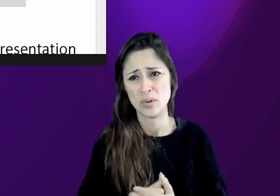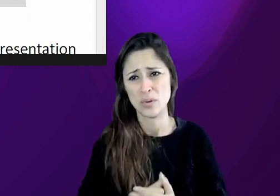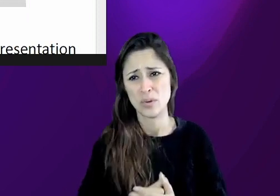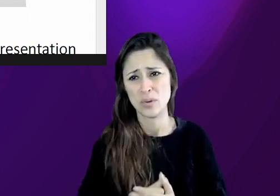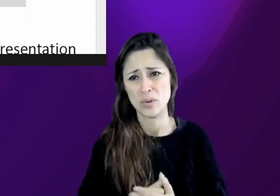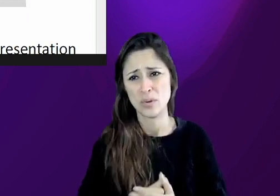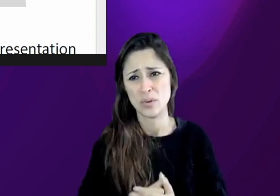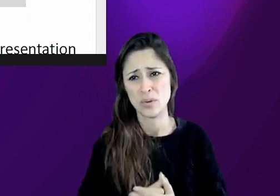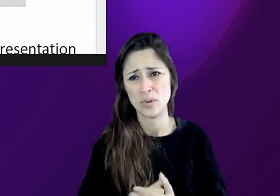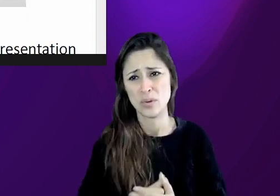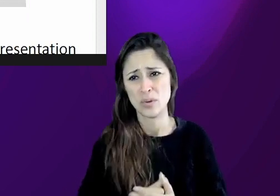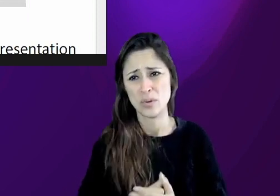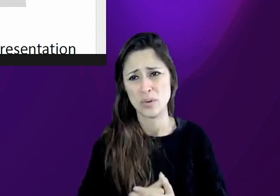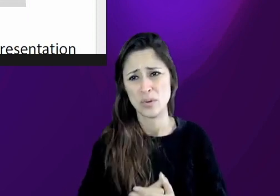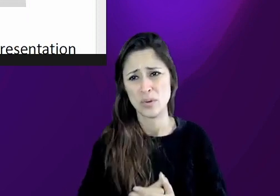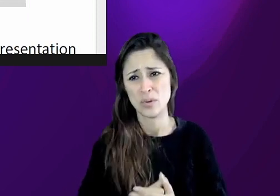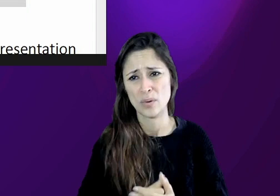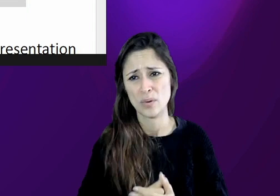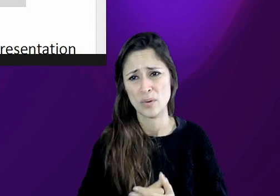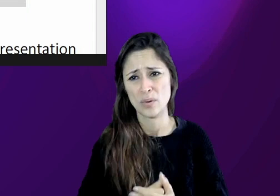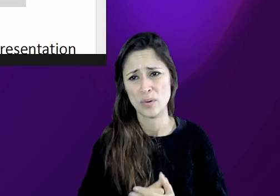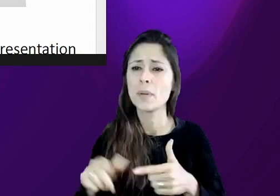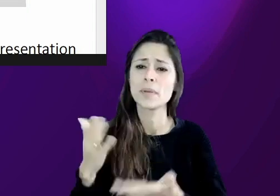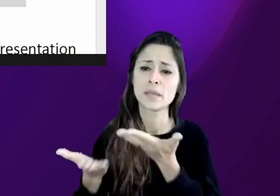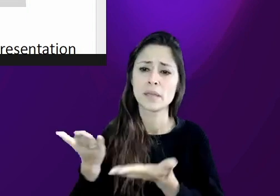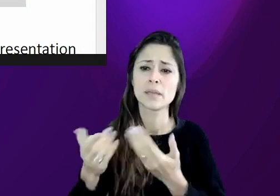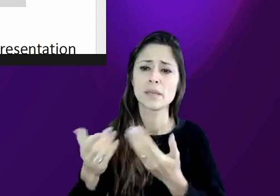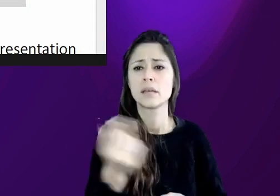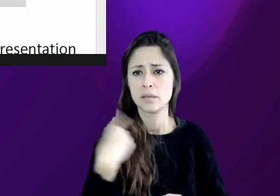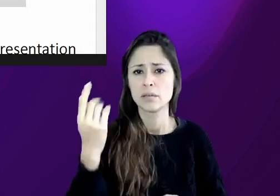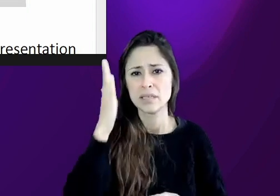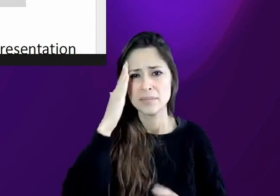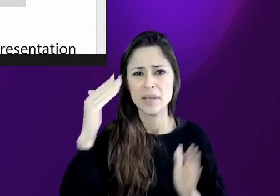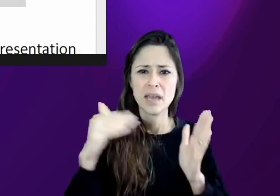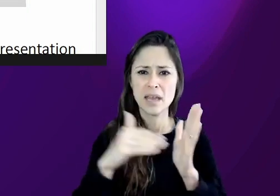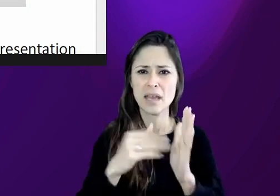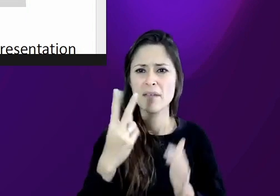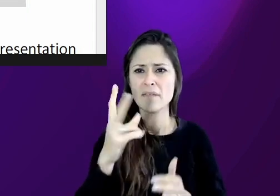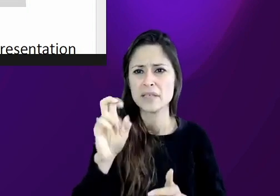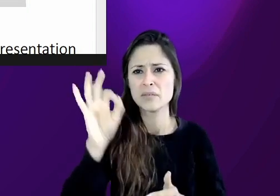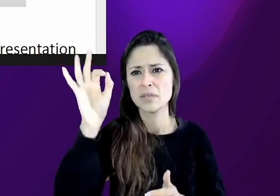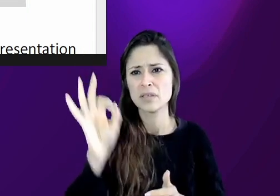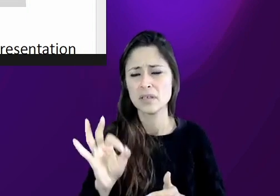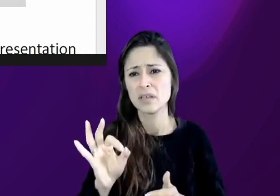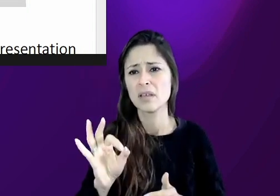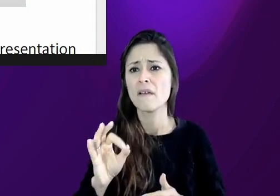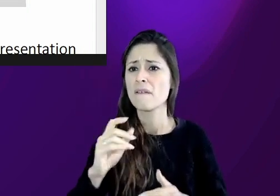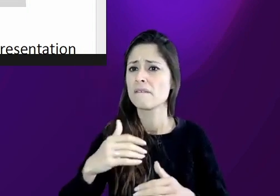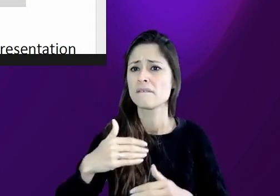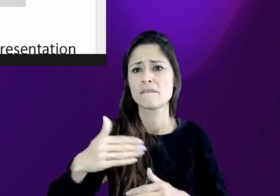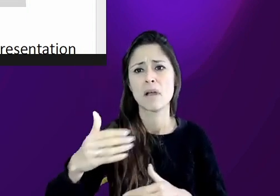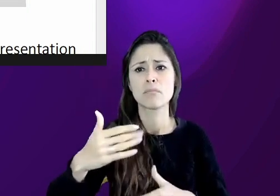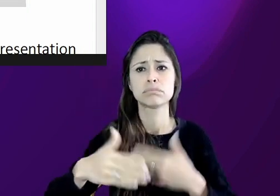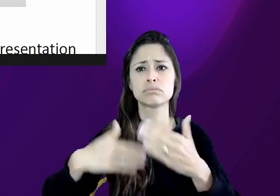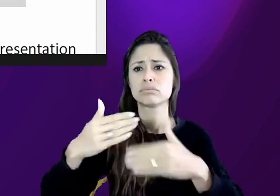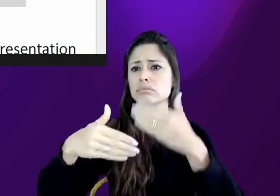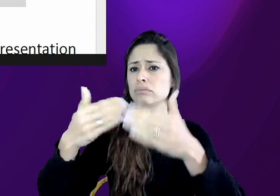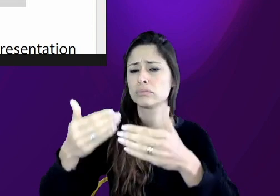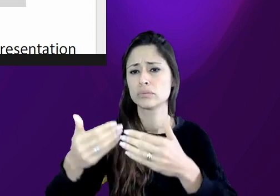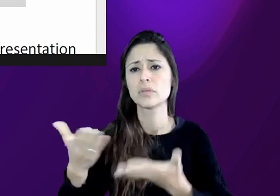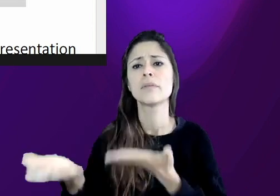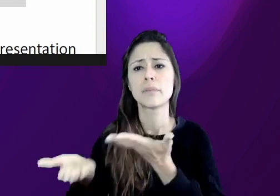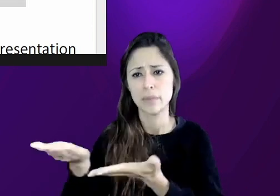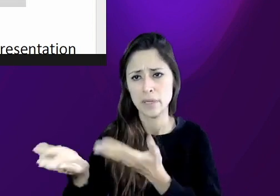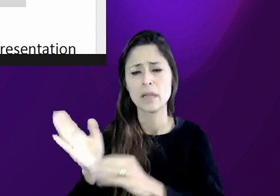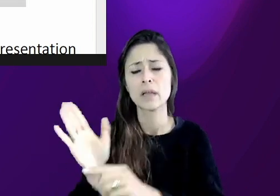o problema com o tratamento neoadjuvante? A gente sabe que até 25% dos pacientes eles vão progredir ao tratamento neoadjuvante. Então,